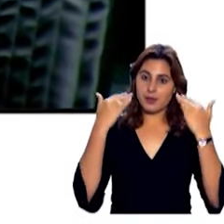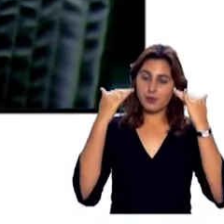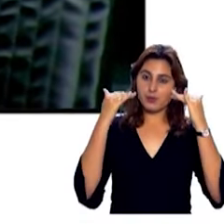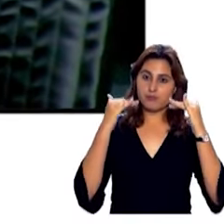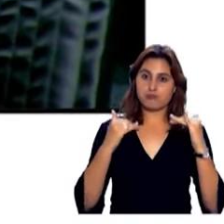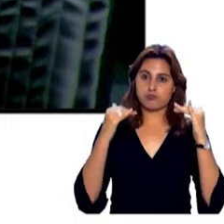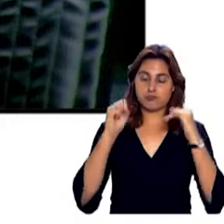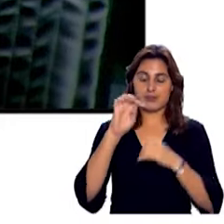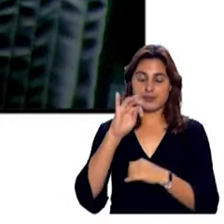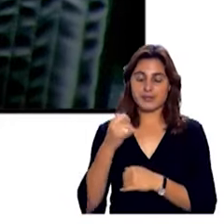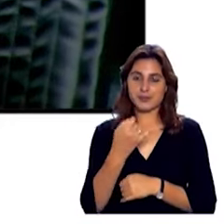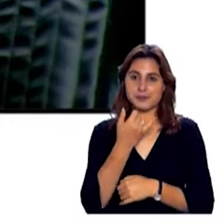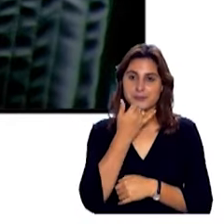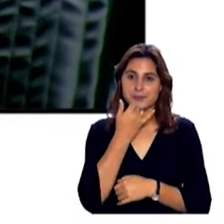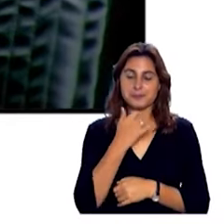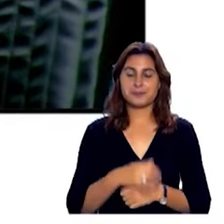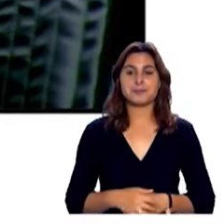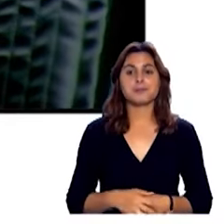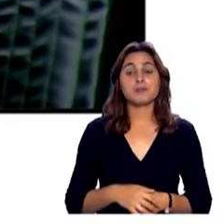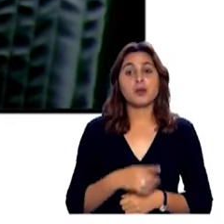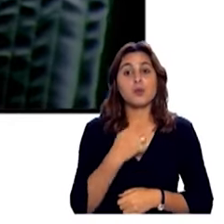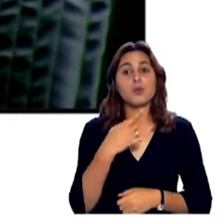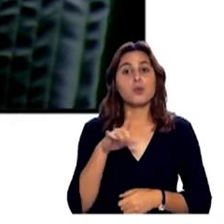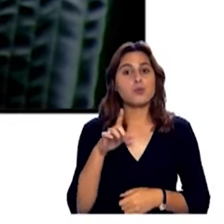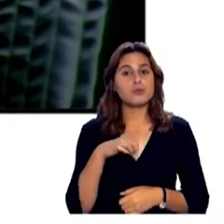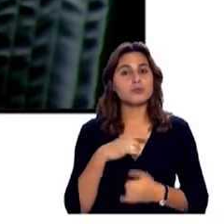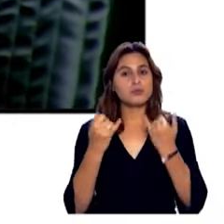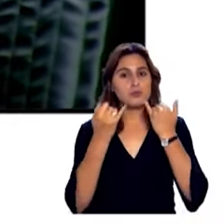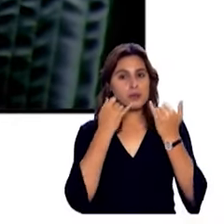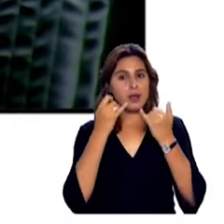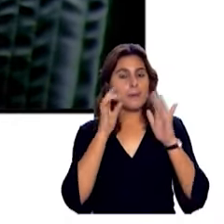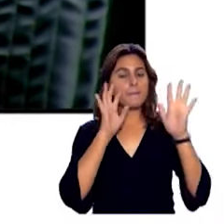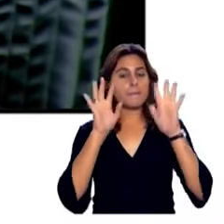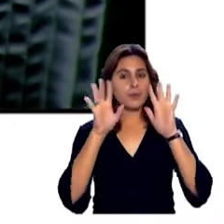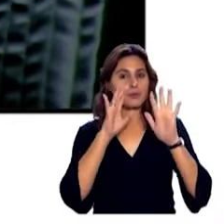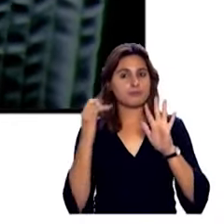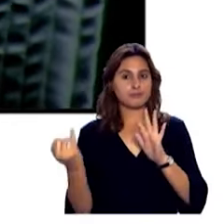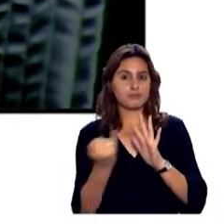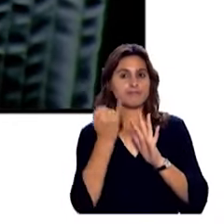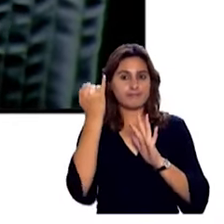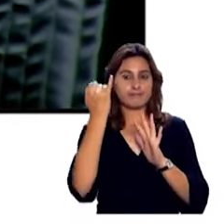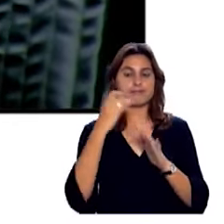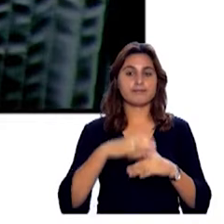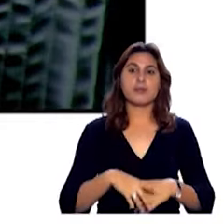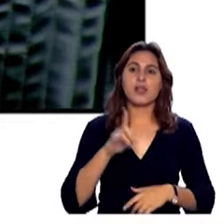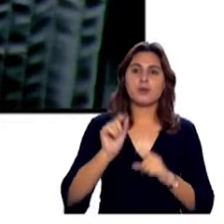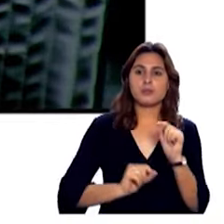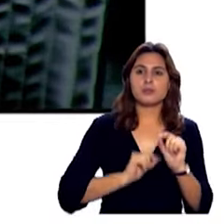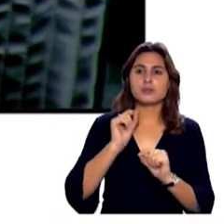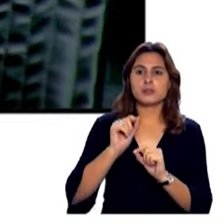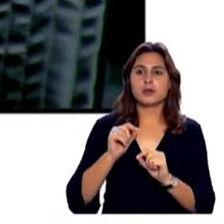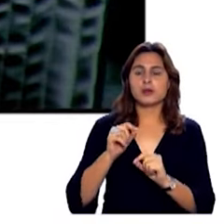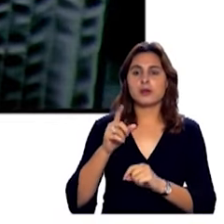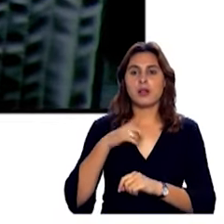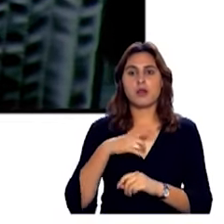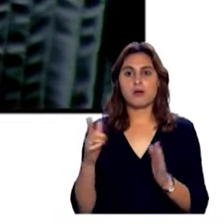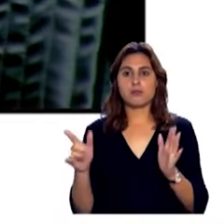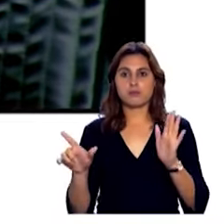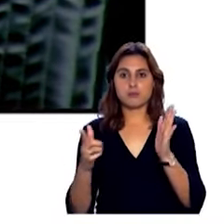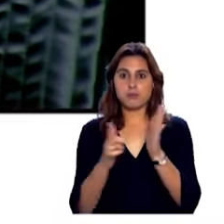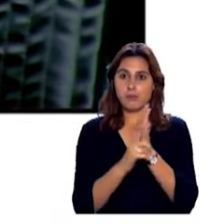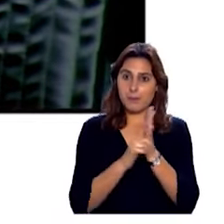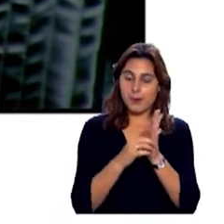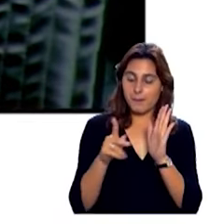o último dado que eu acho que é importante de ser pensado é justamente o papel e desenhado pelo Dr François em